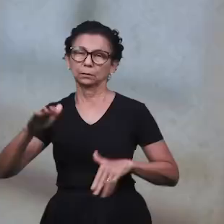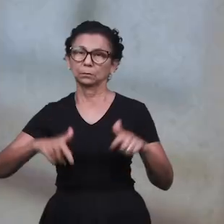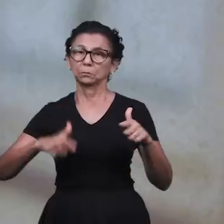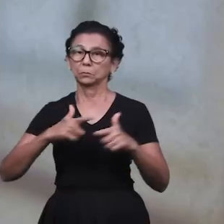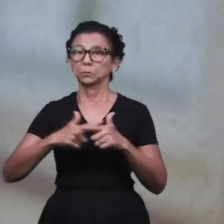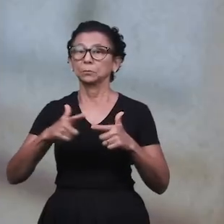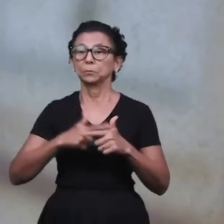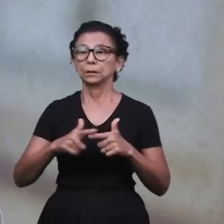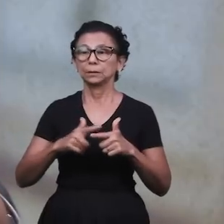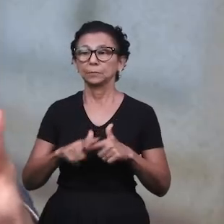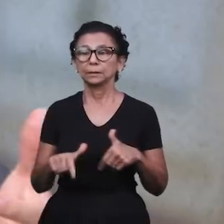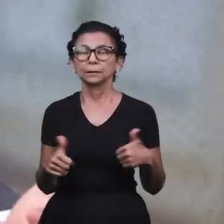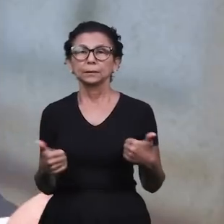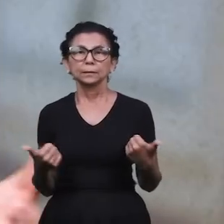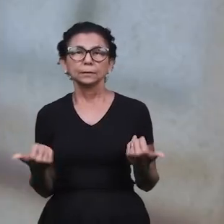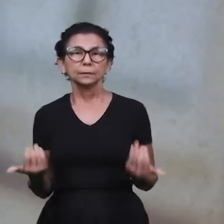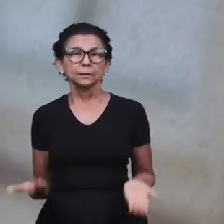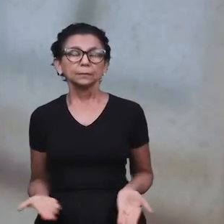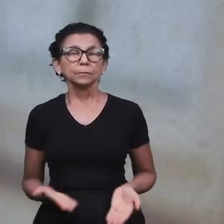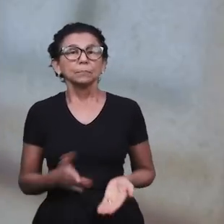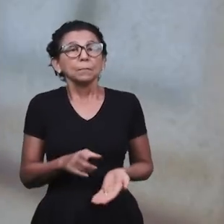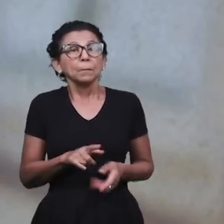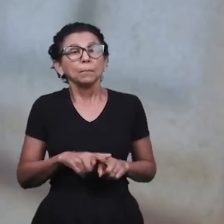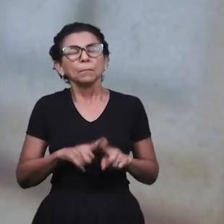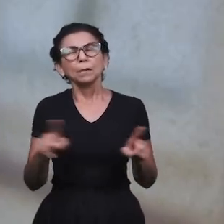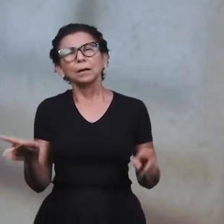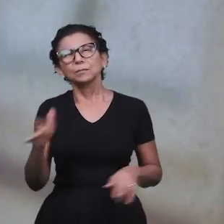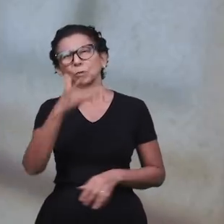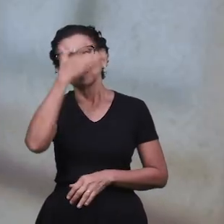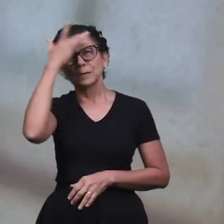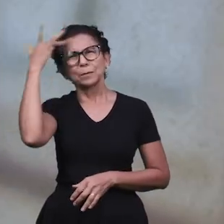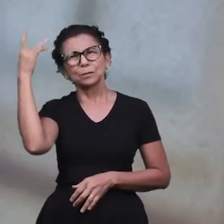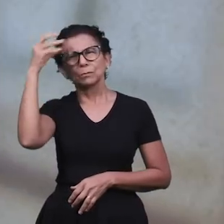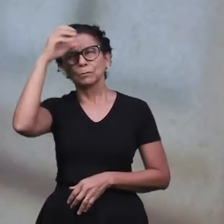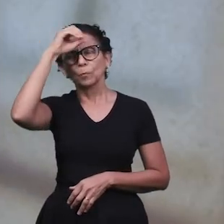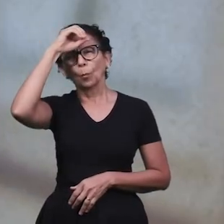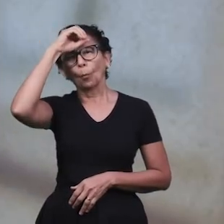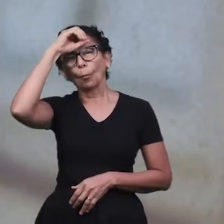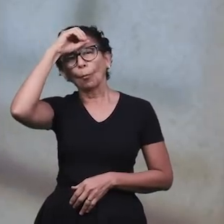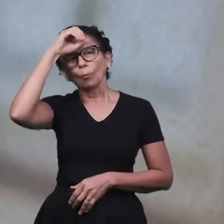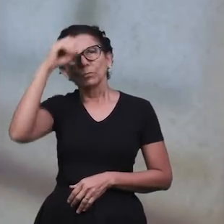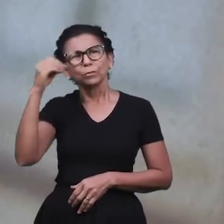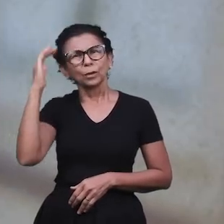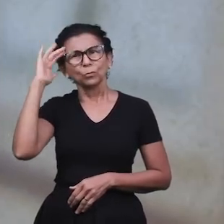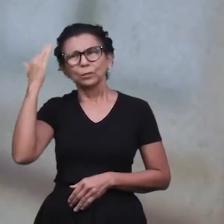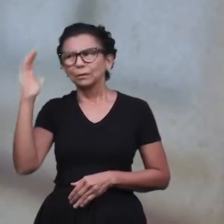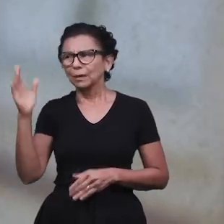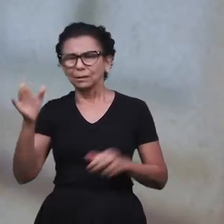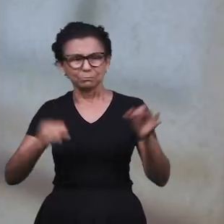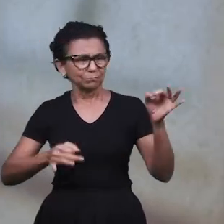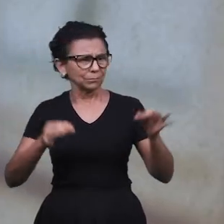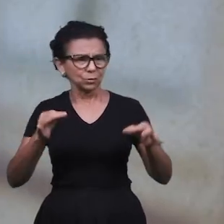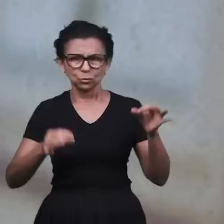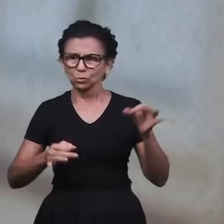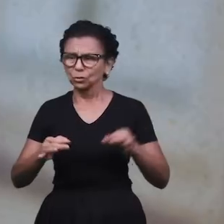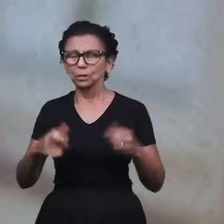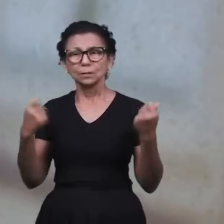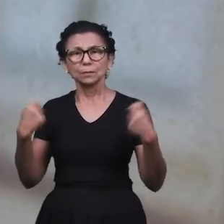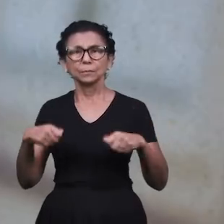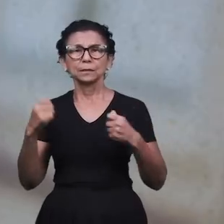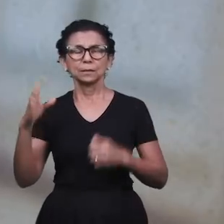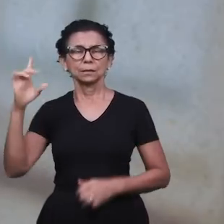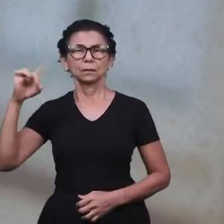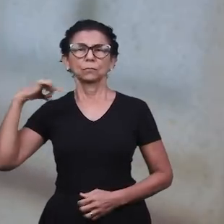que imaginar algo que é para o leigo manusear, tem que ter essa assistência